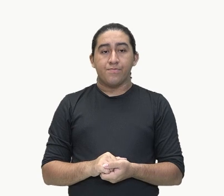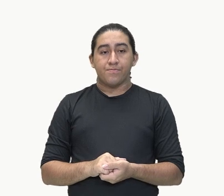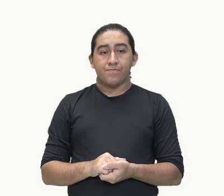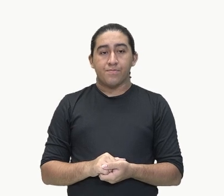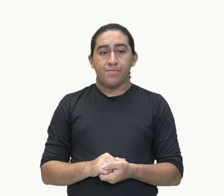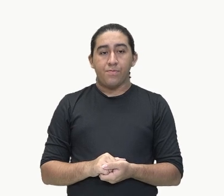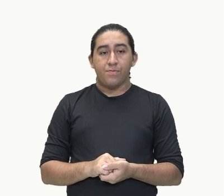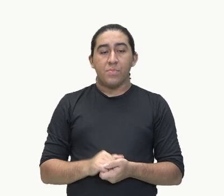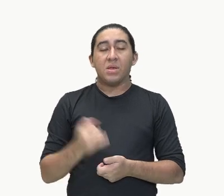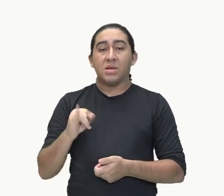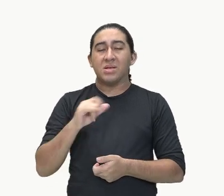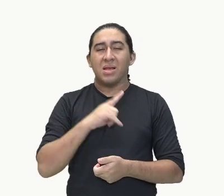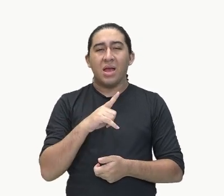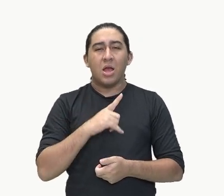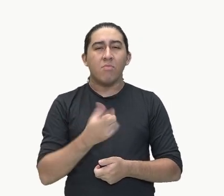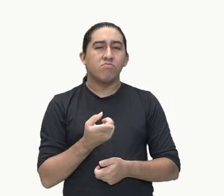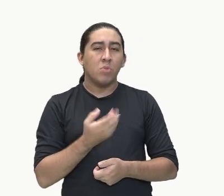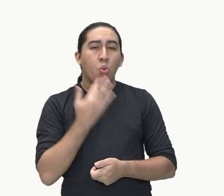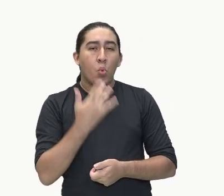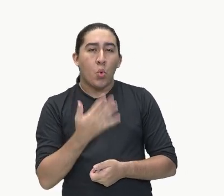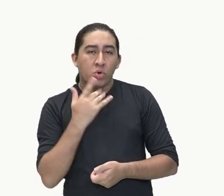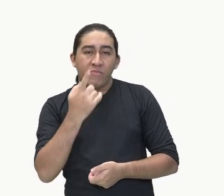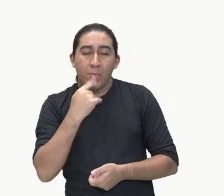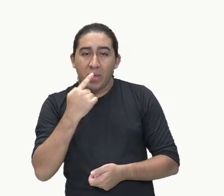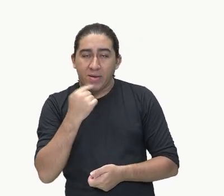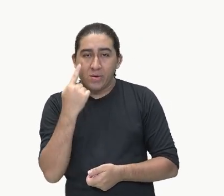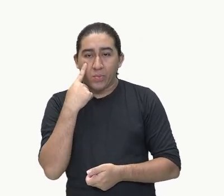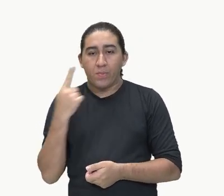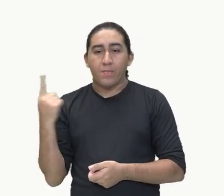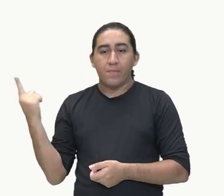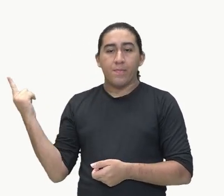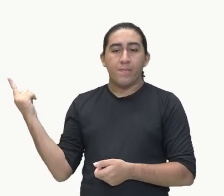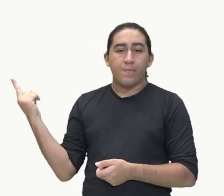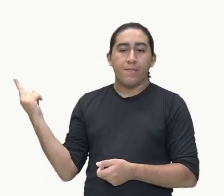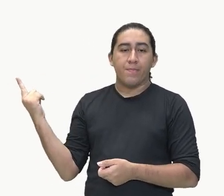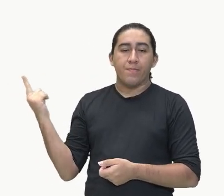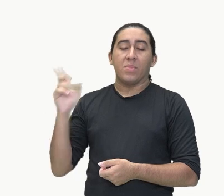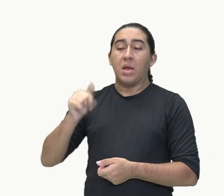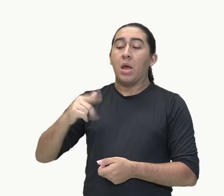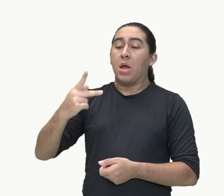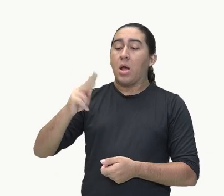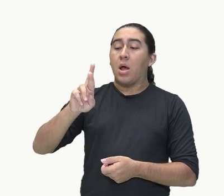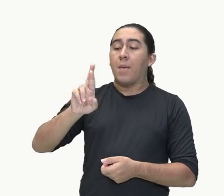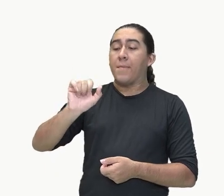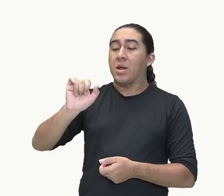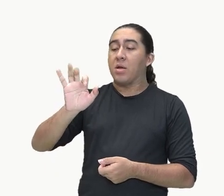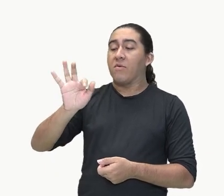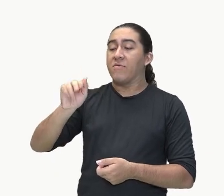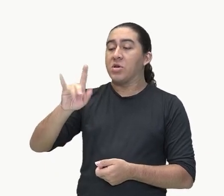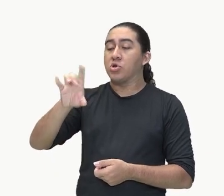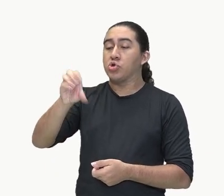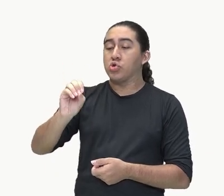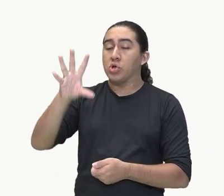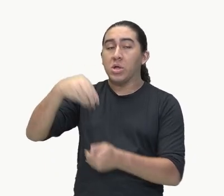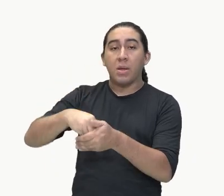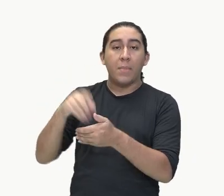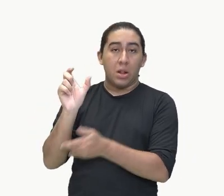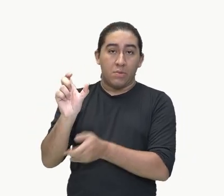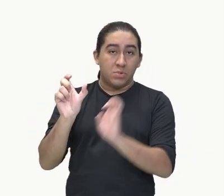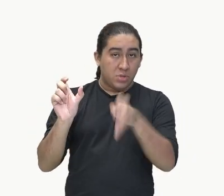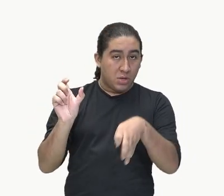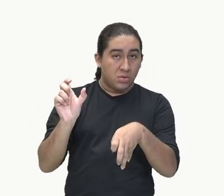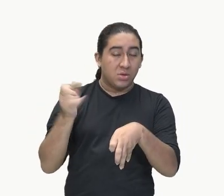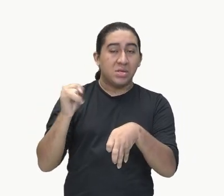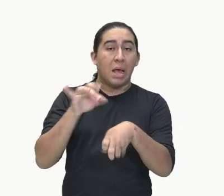em vermelho ou rosa, não sei que cor dá para ver daí, mas é o prefixo, tá? Tá em